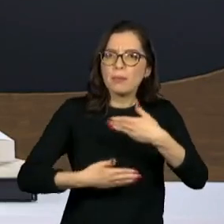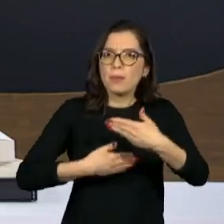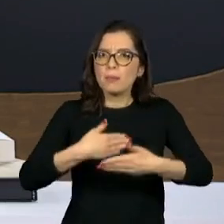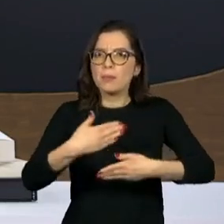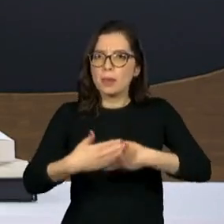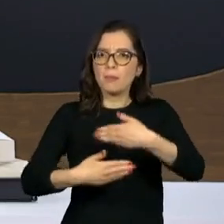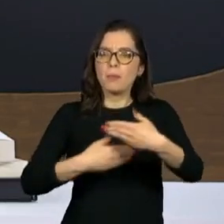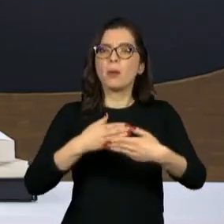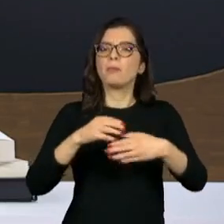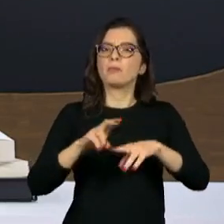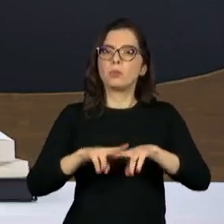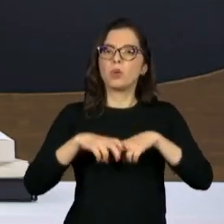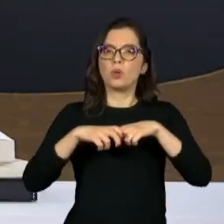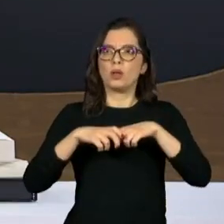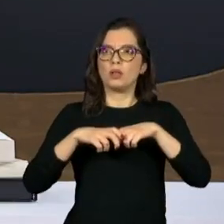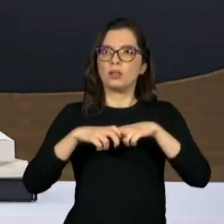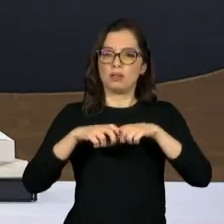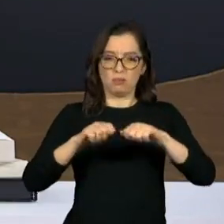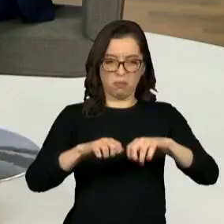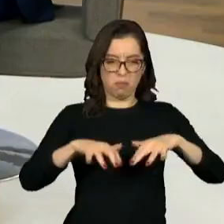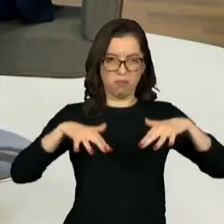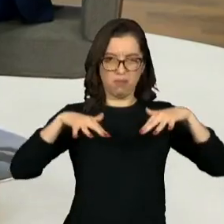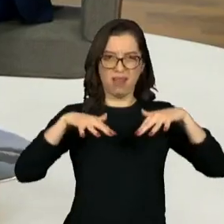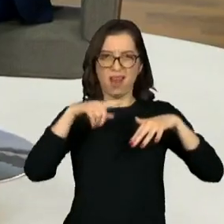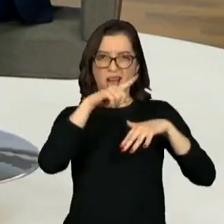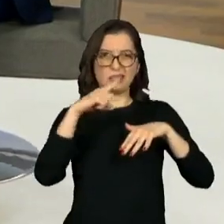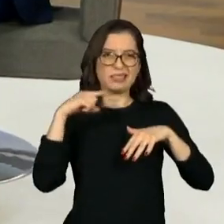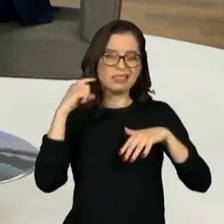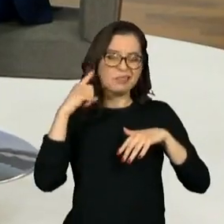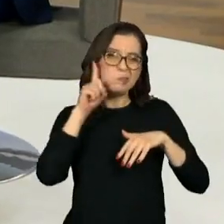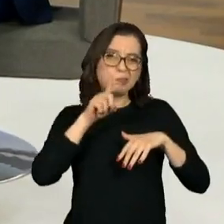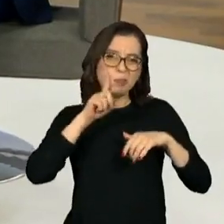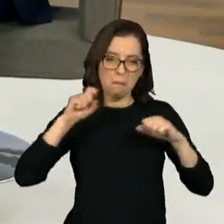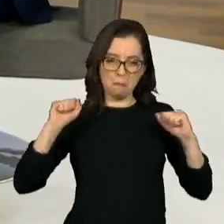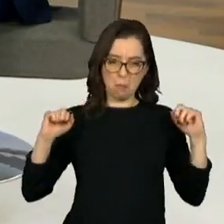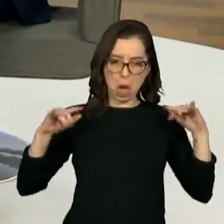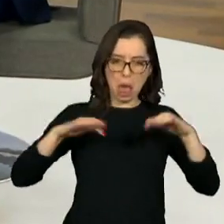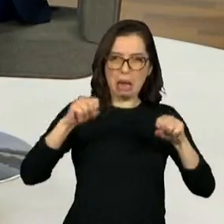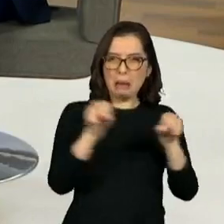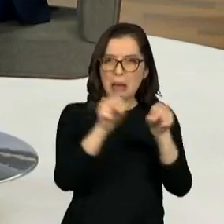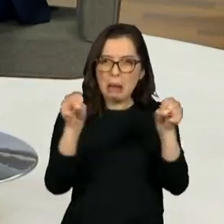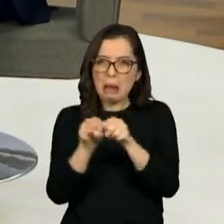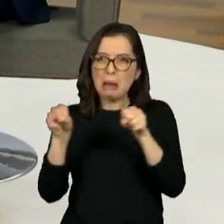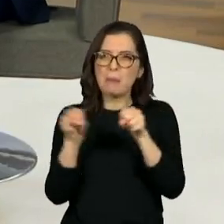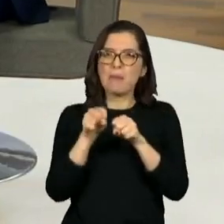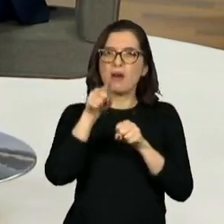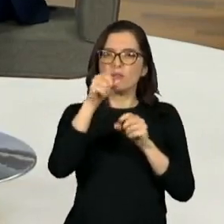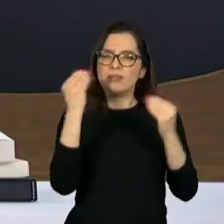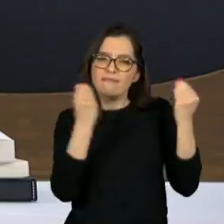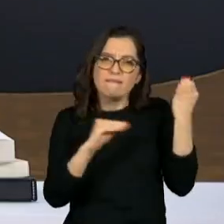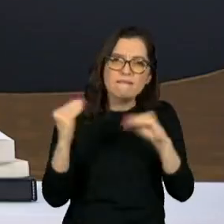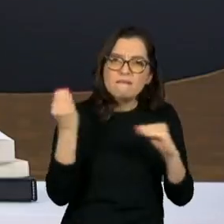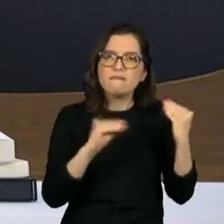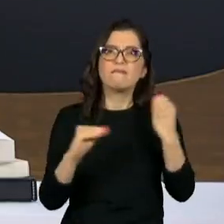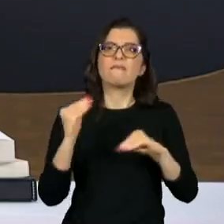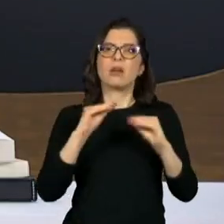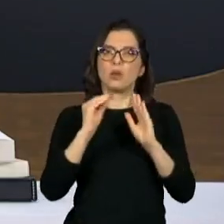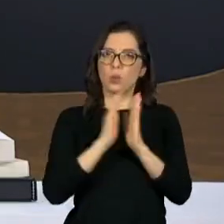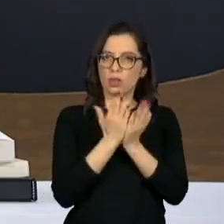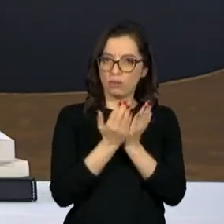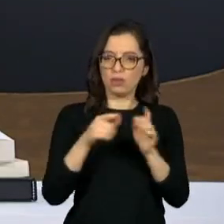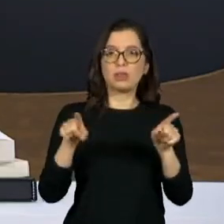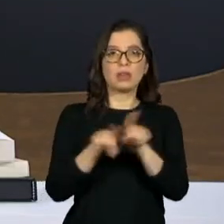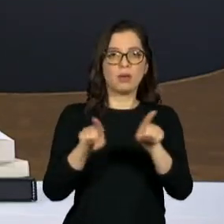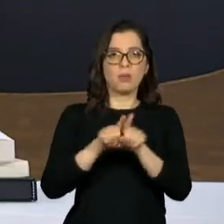havido o Capitólio, ou talvez porque tenha havido o Capitólio, nós tivemos o nosso 8 de janeiro. Apesar de tudo que